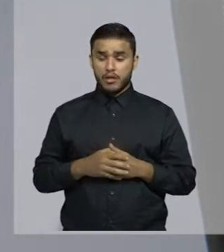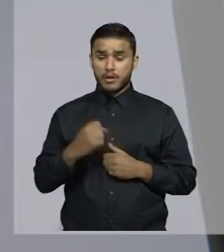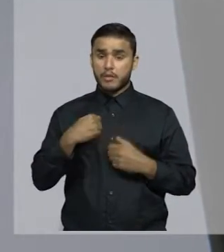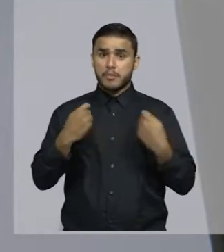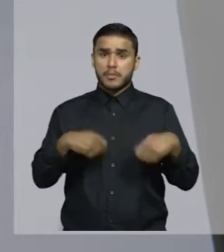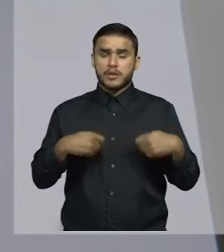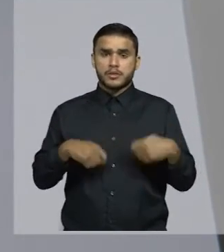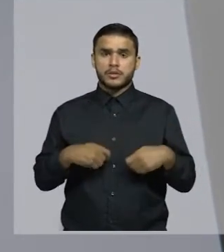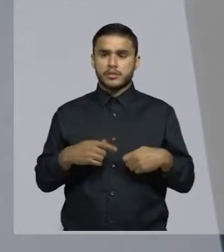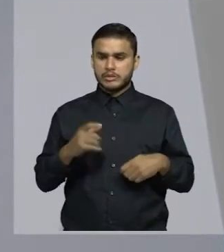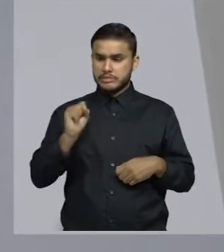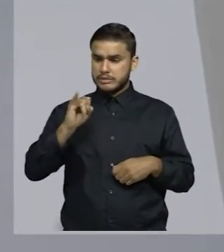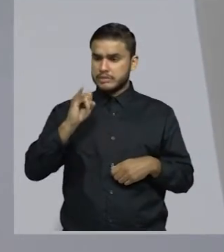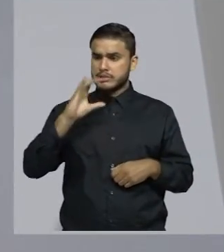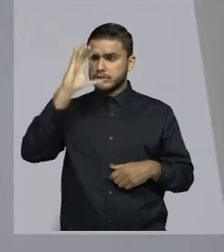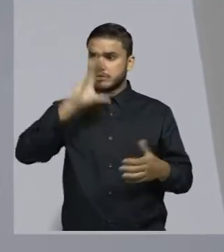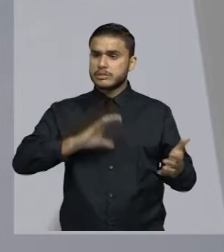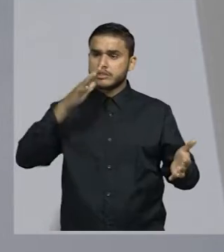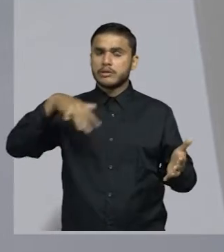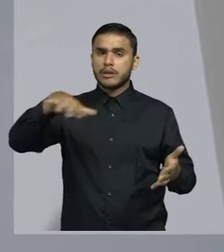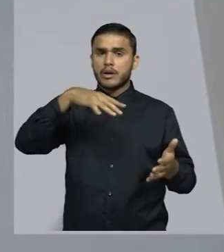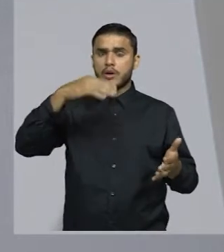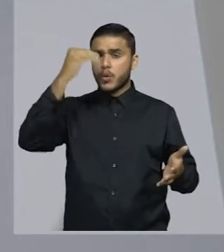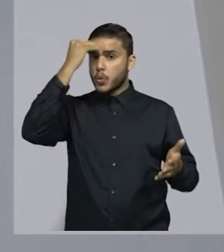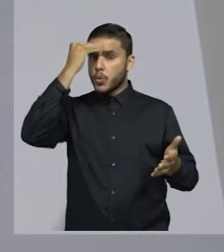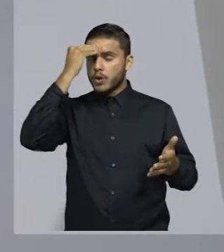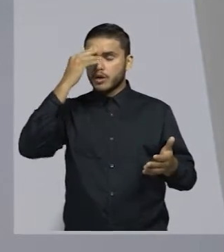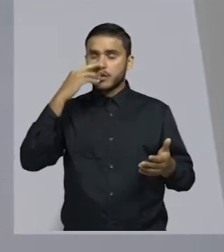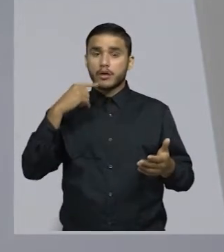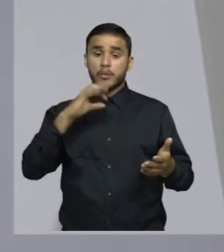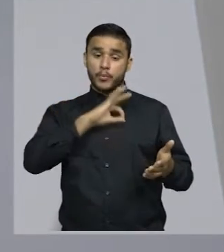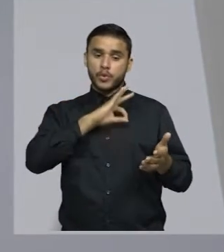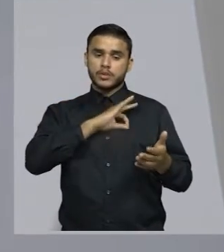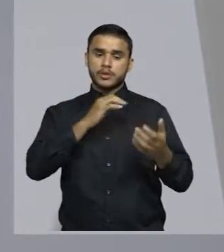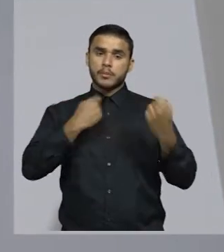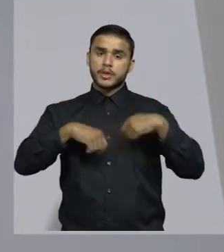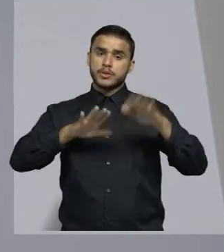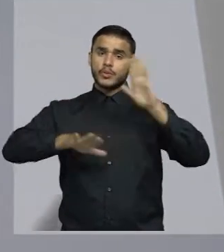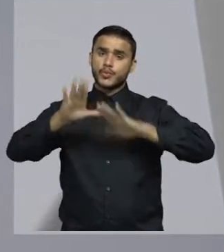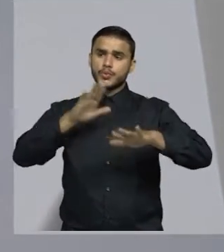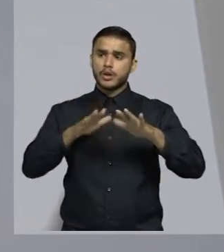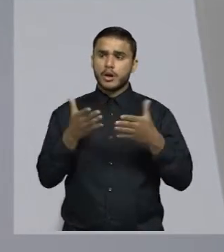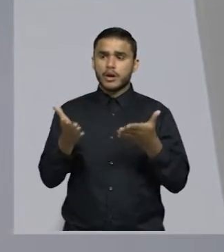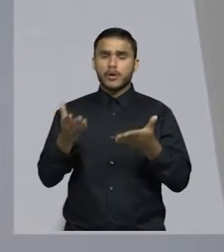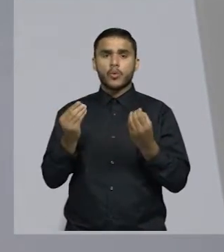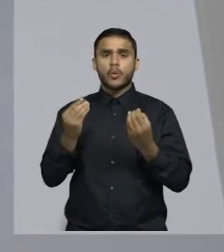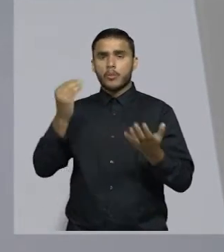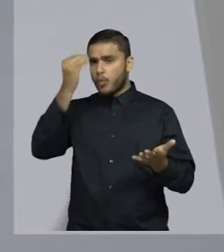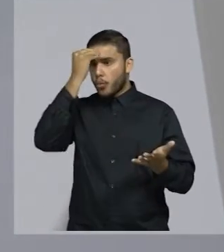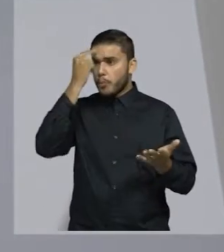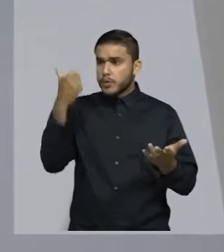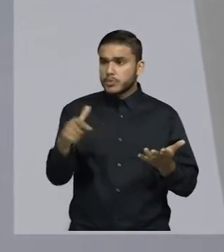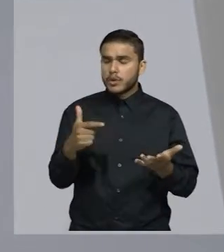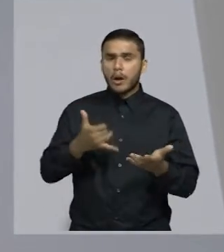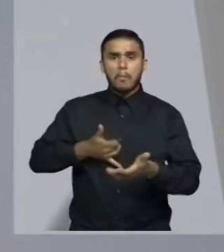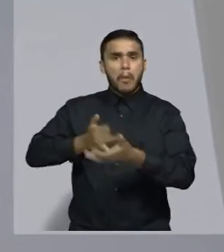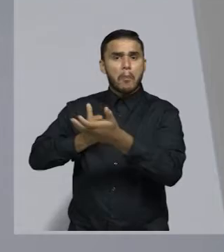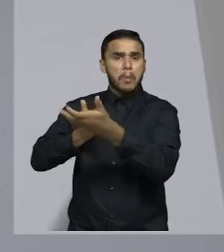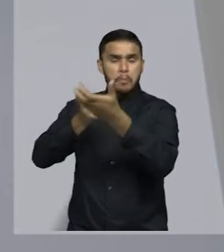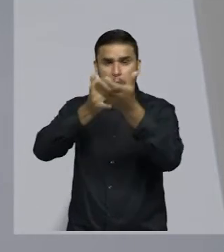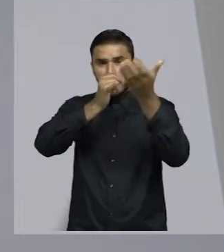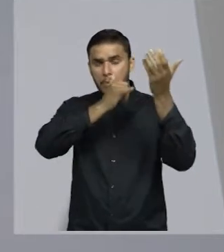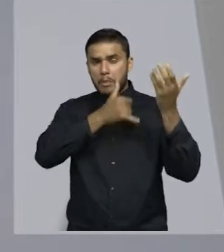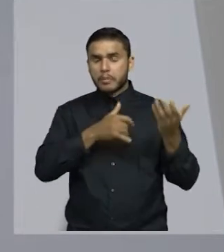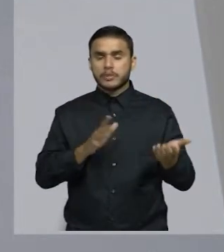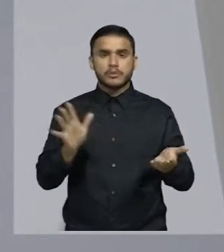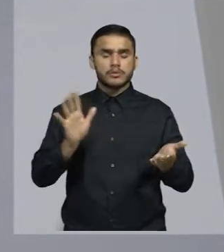polícia, não quer saber se tem cidadãos no entorno. A polícia, por sua vez, tem que ponderar. Isso é fato. Né? A polícia não pode ir contra...